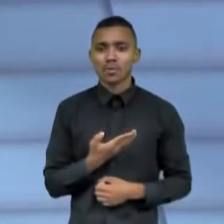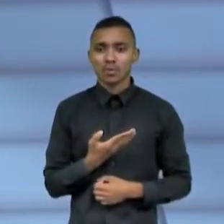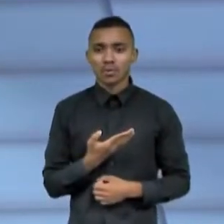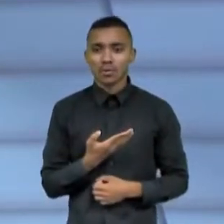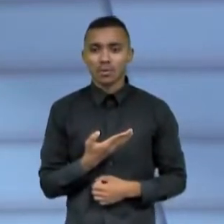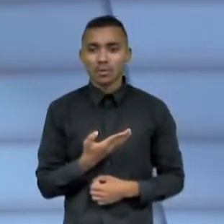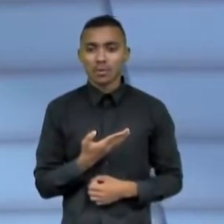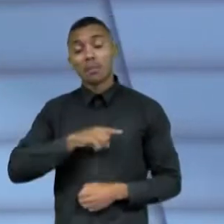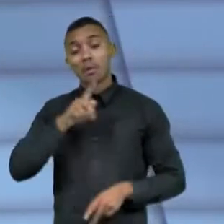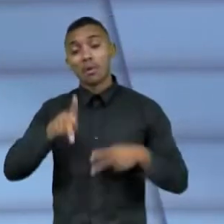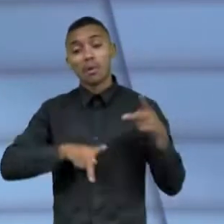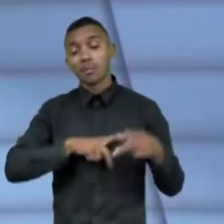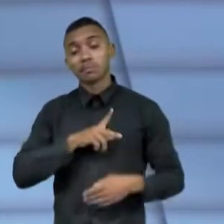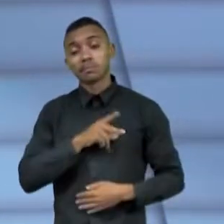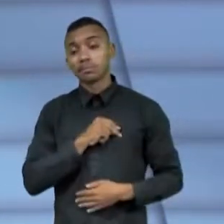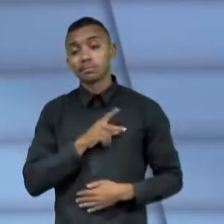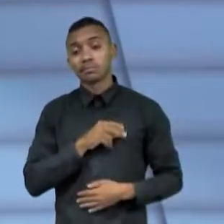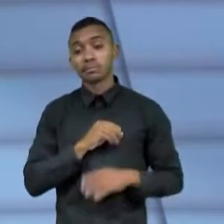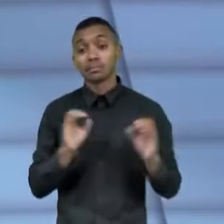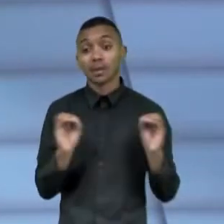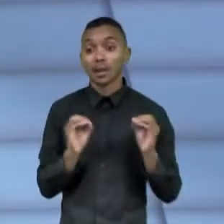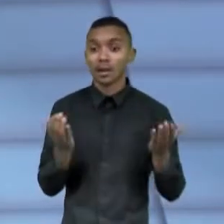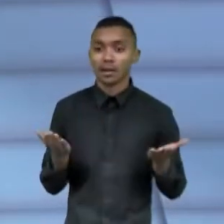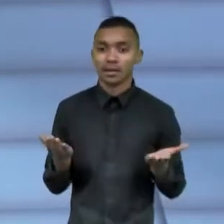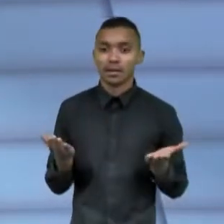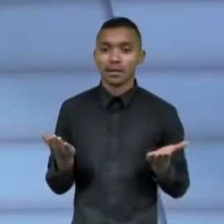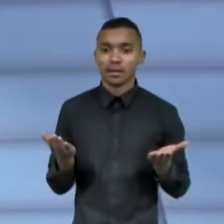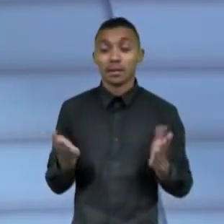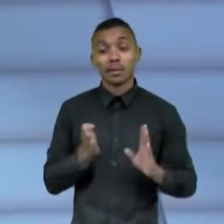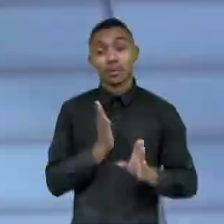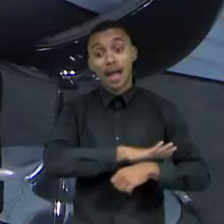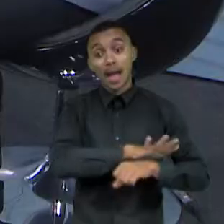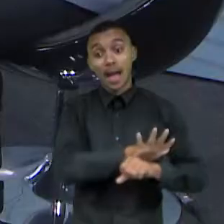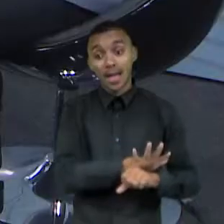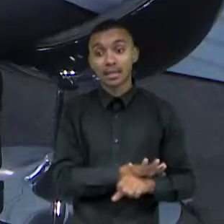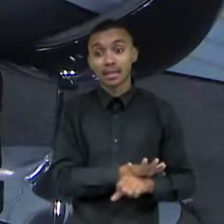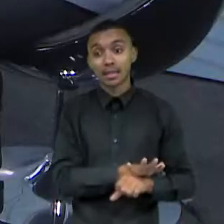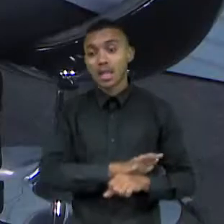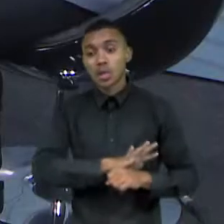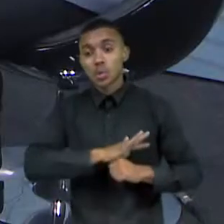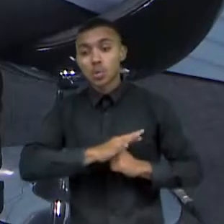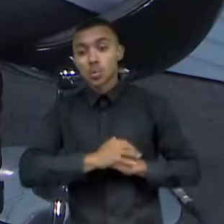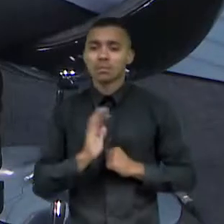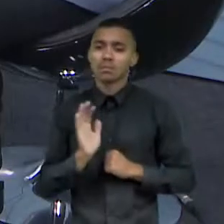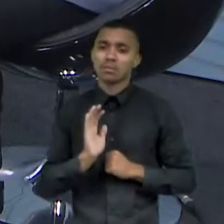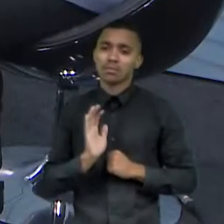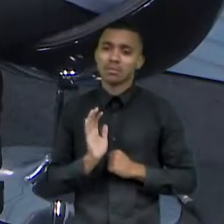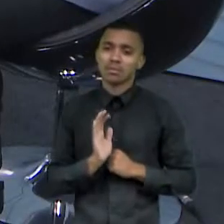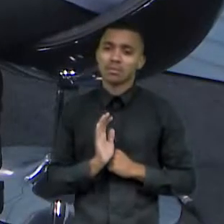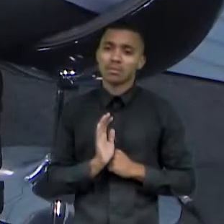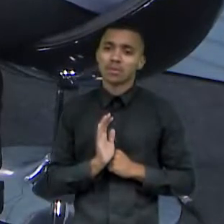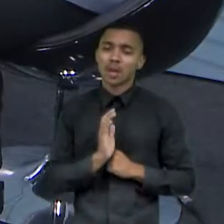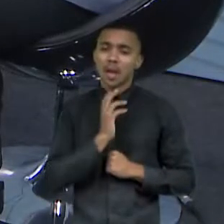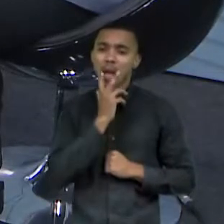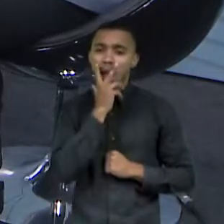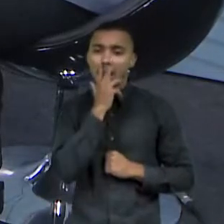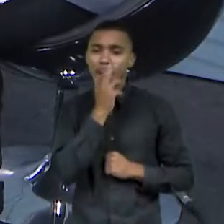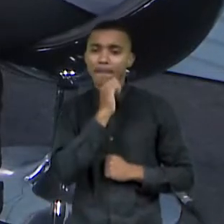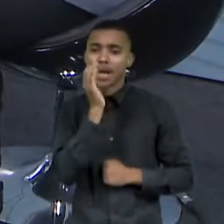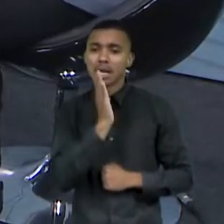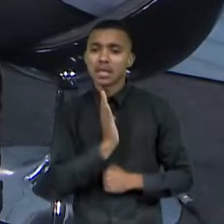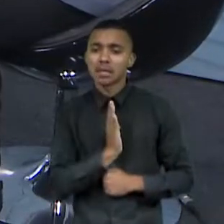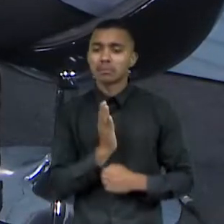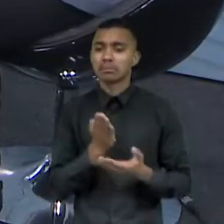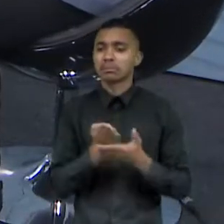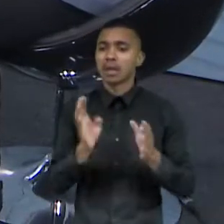não se choca, né? A gente acompanha. Talvez porque o nosso racismo, ele não é aquele escondido. Tem um mito que o Brasil não é racista. É o